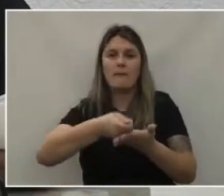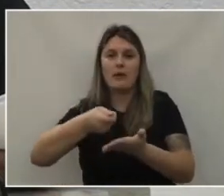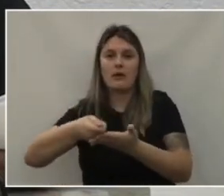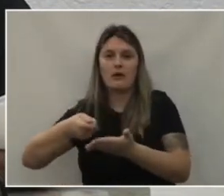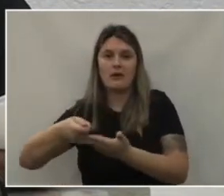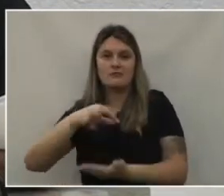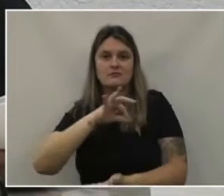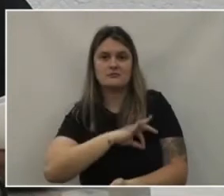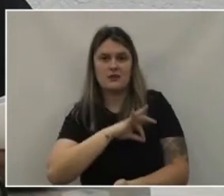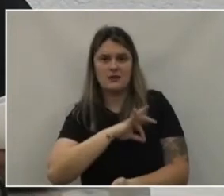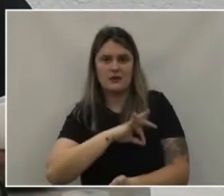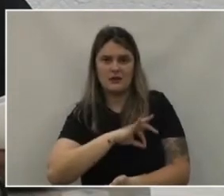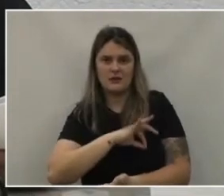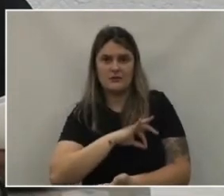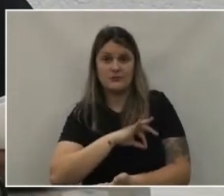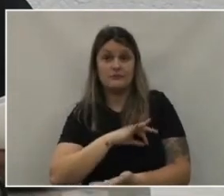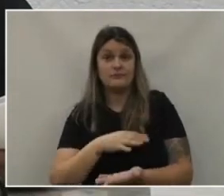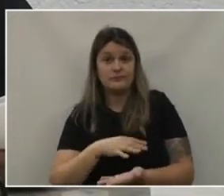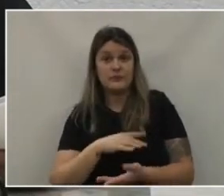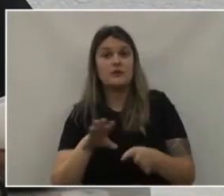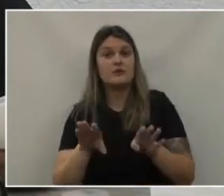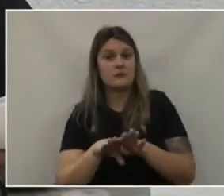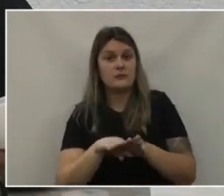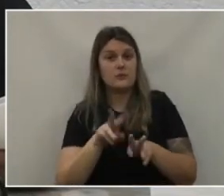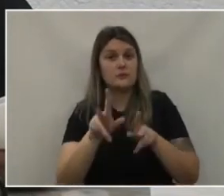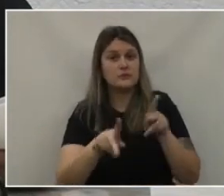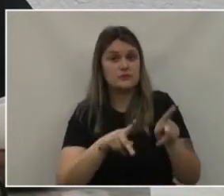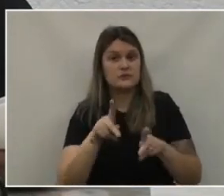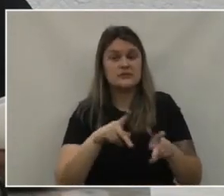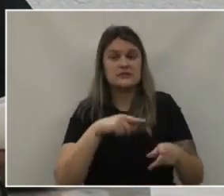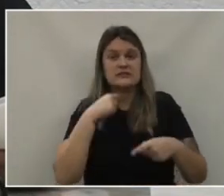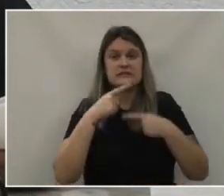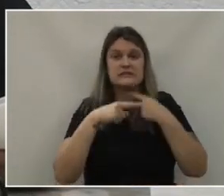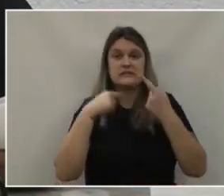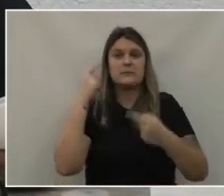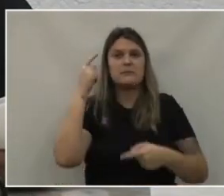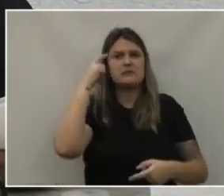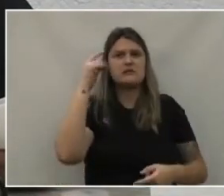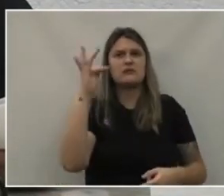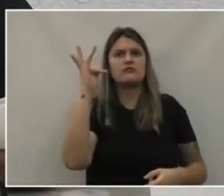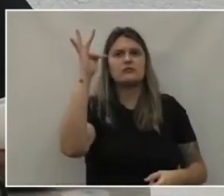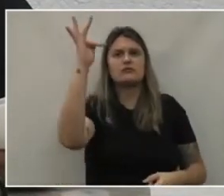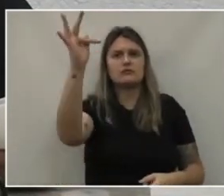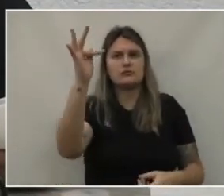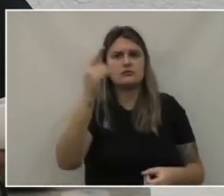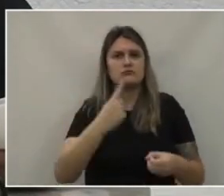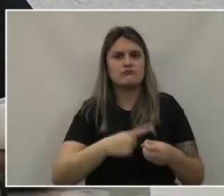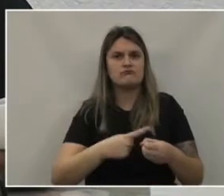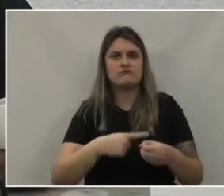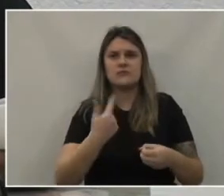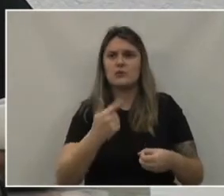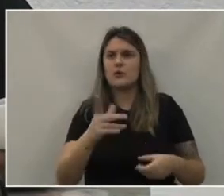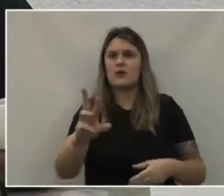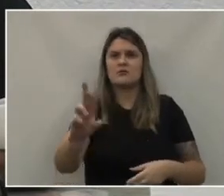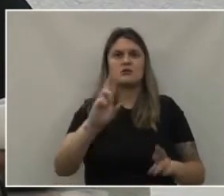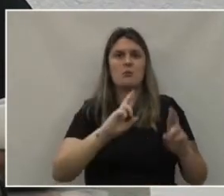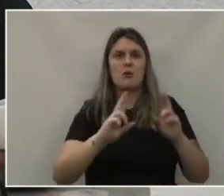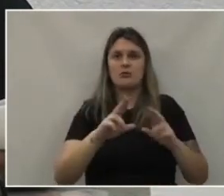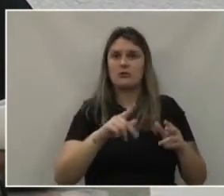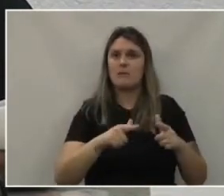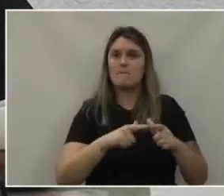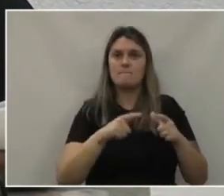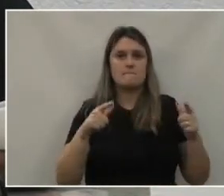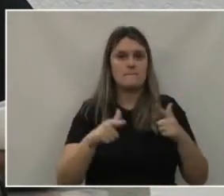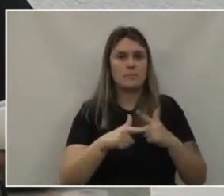dos salários. Além disso, a população está inquieta com o futuro da cidade e sem respostas para este grave